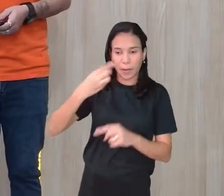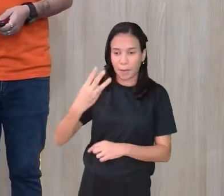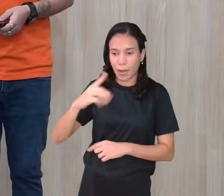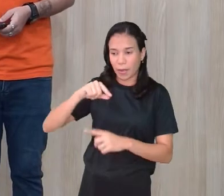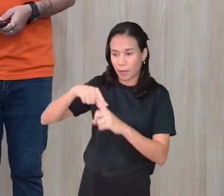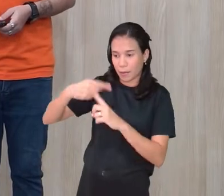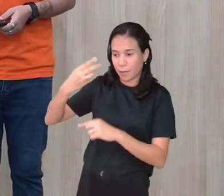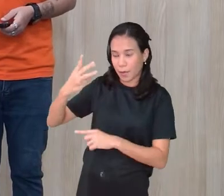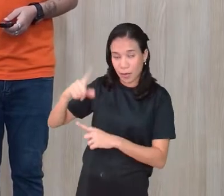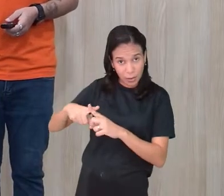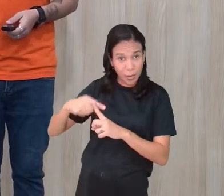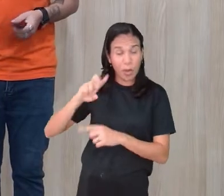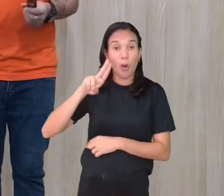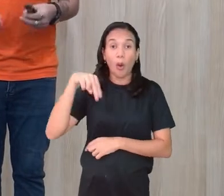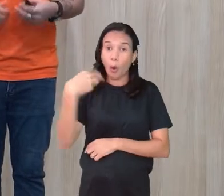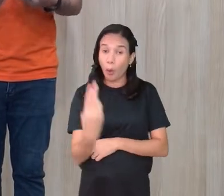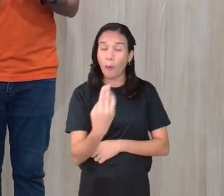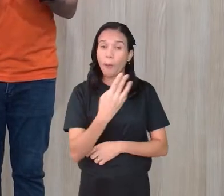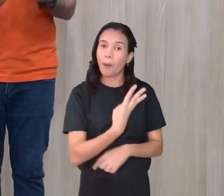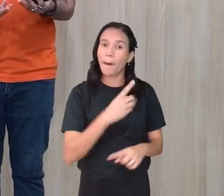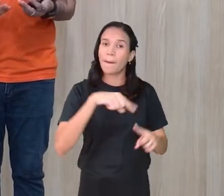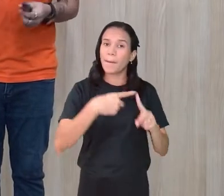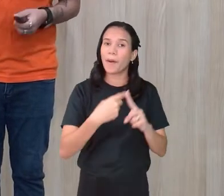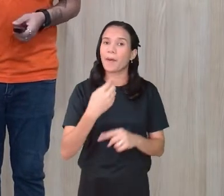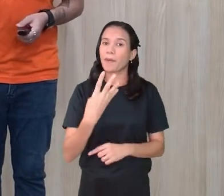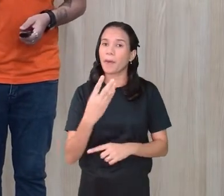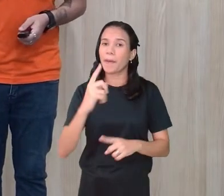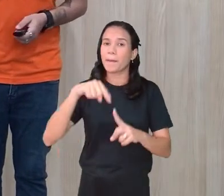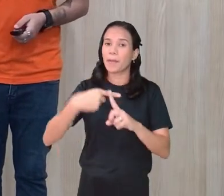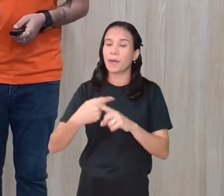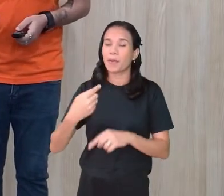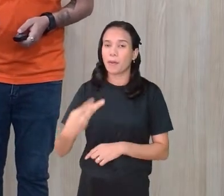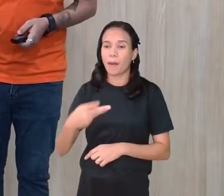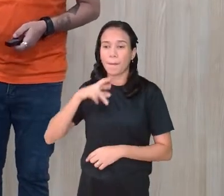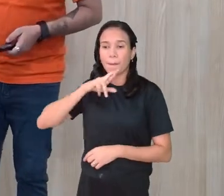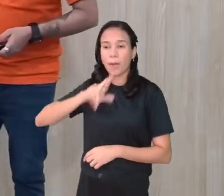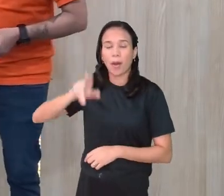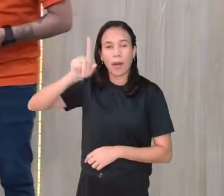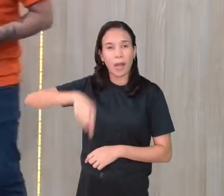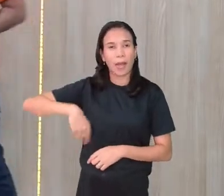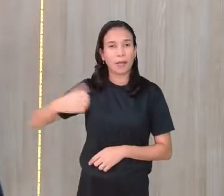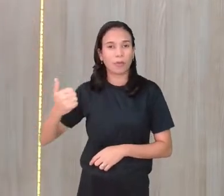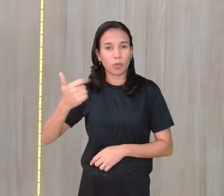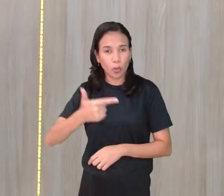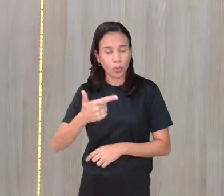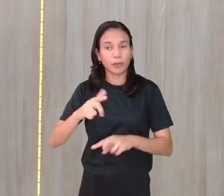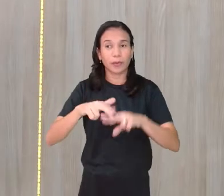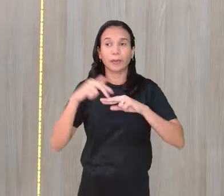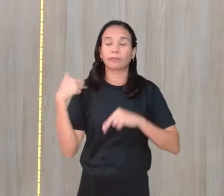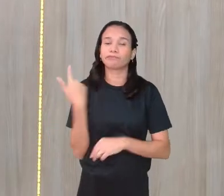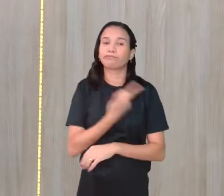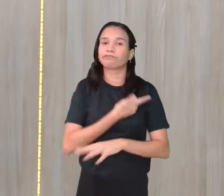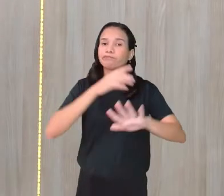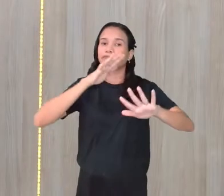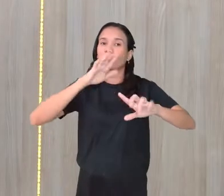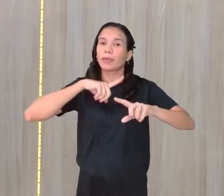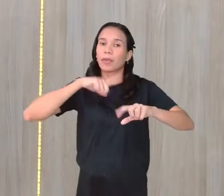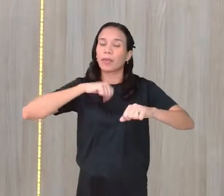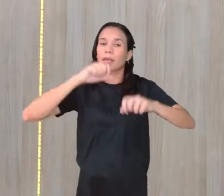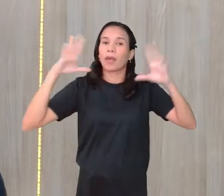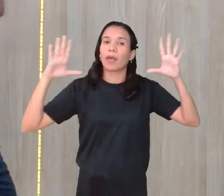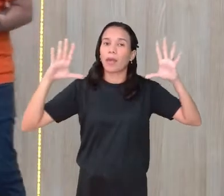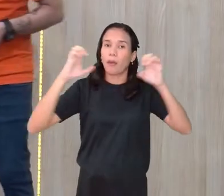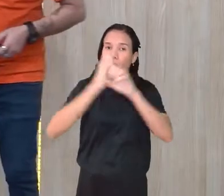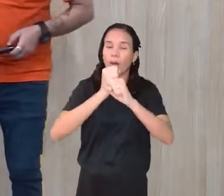ou 4 mais 4 mais 4, resulta no 12. Mas na hora que eu vou falar sobre a multiplicação referente